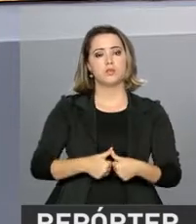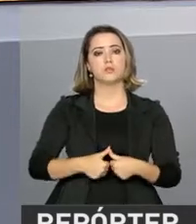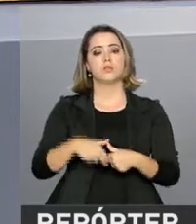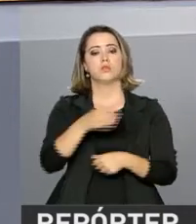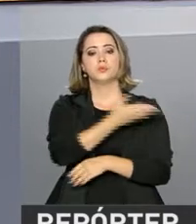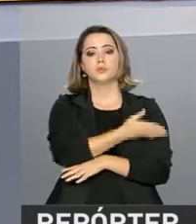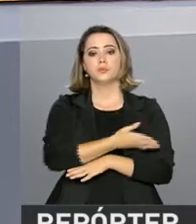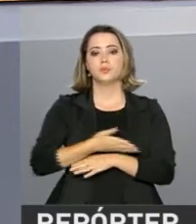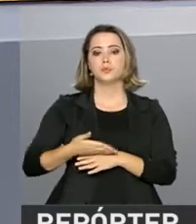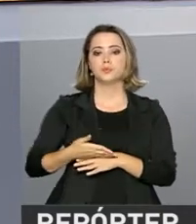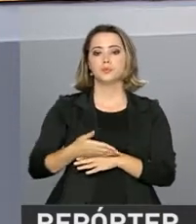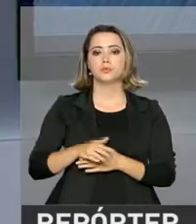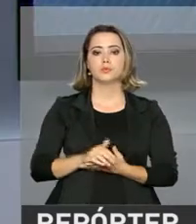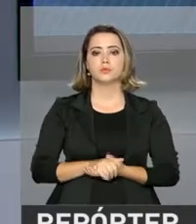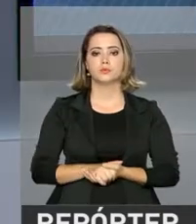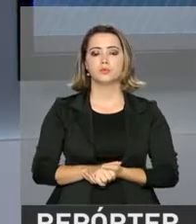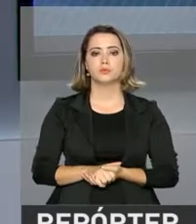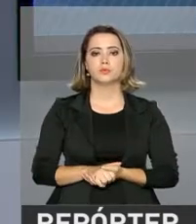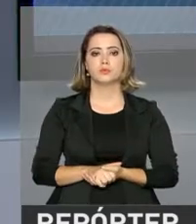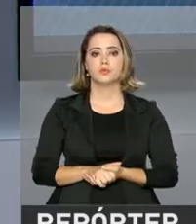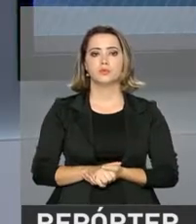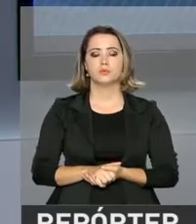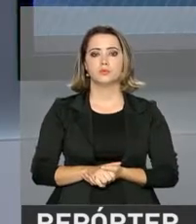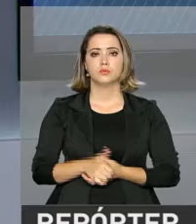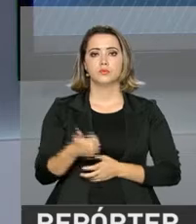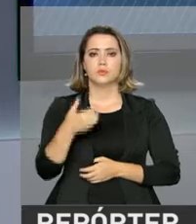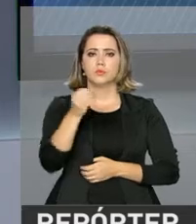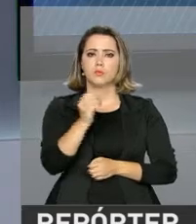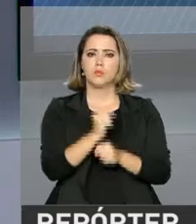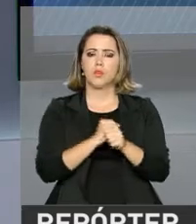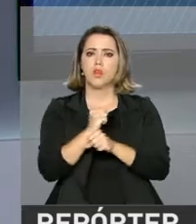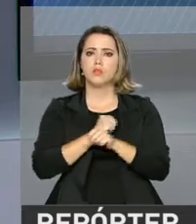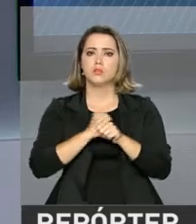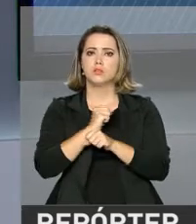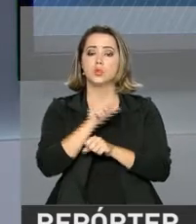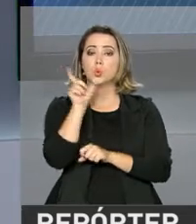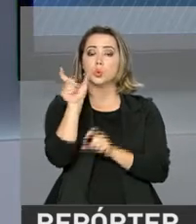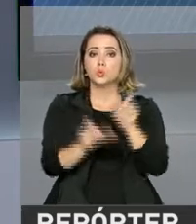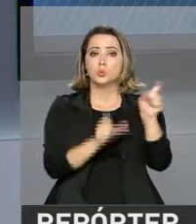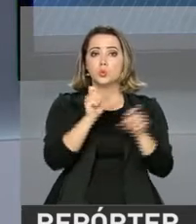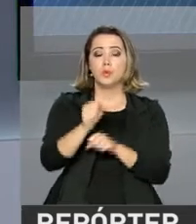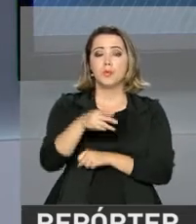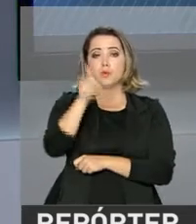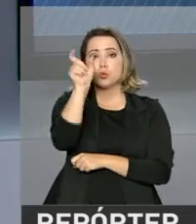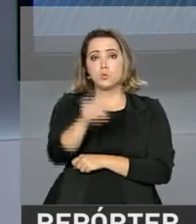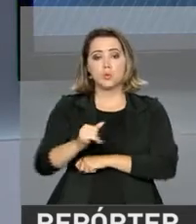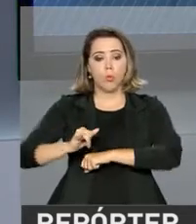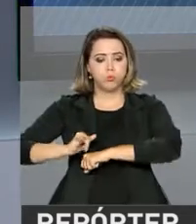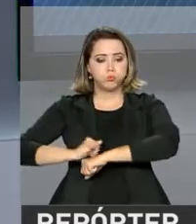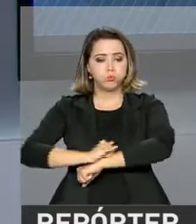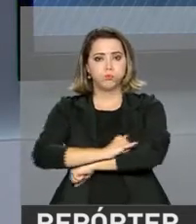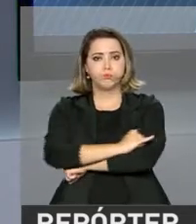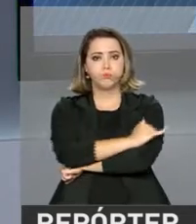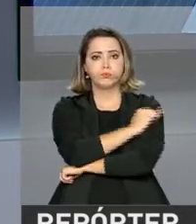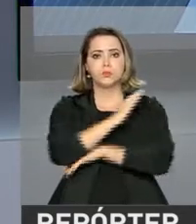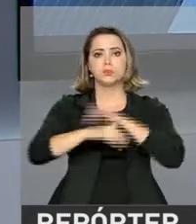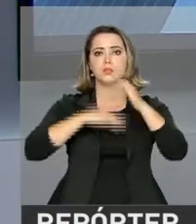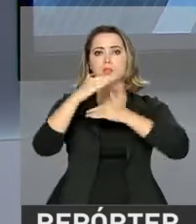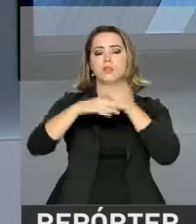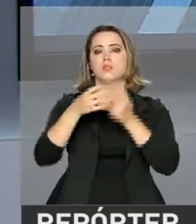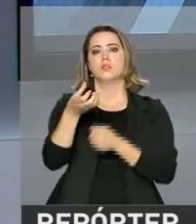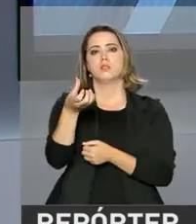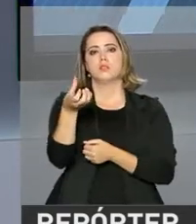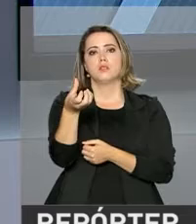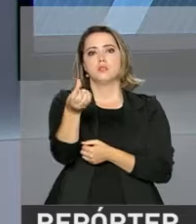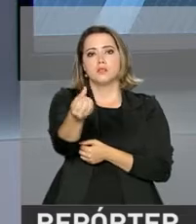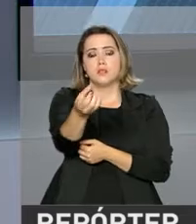site da Receita Federal. Em 10 anos, o número de obesos no Brasil cresceu 60%. E o